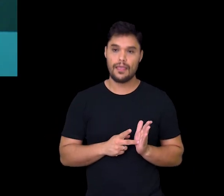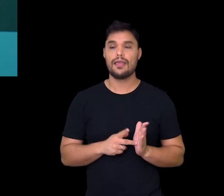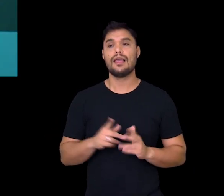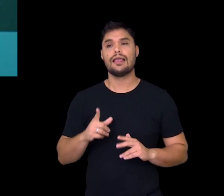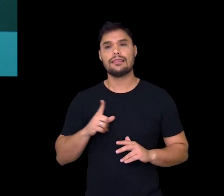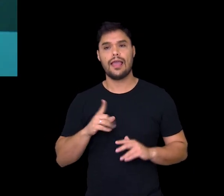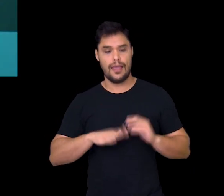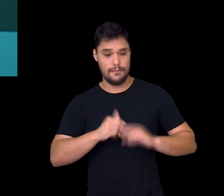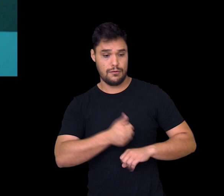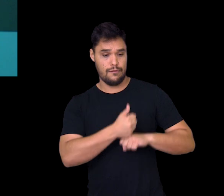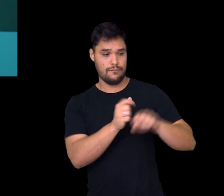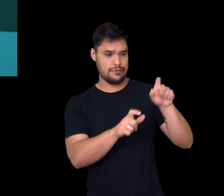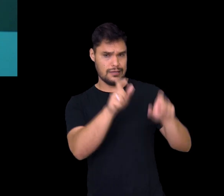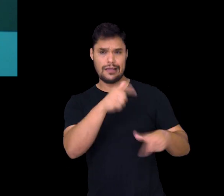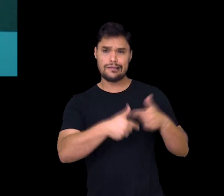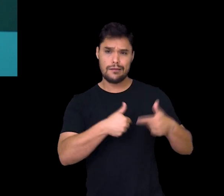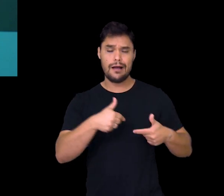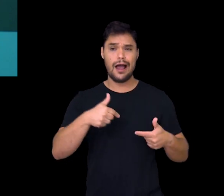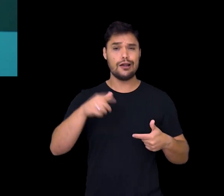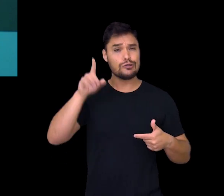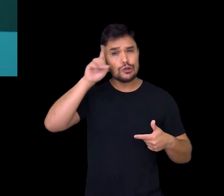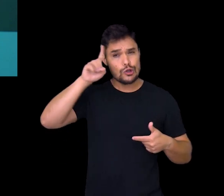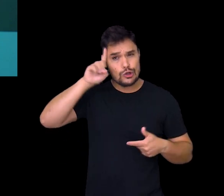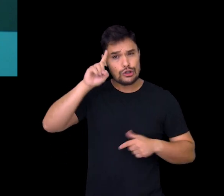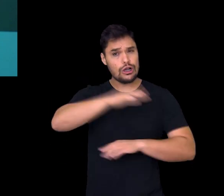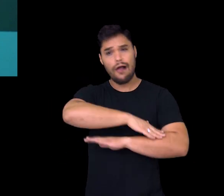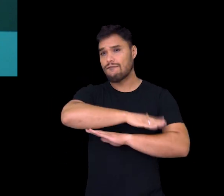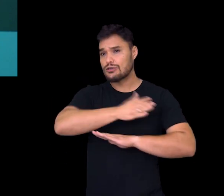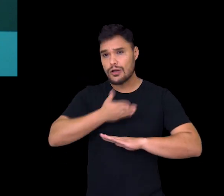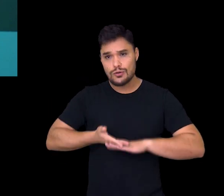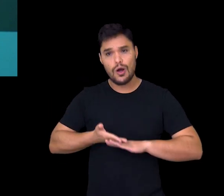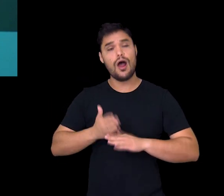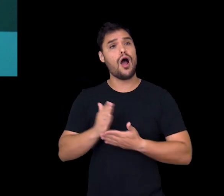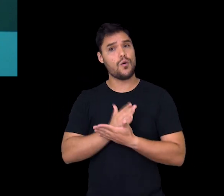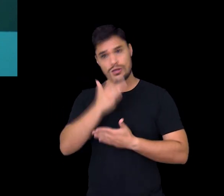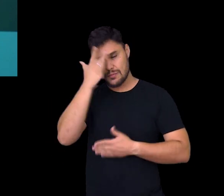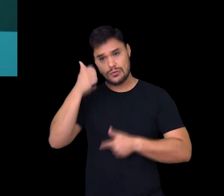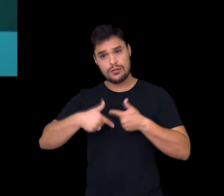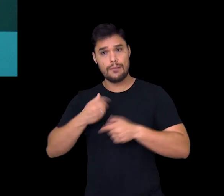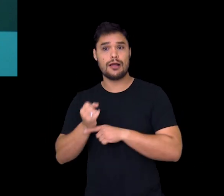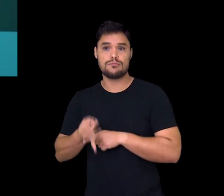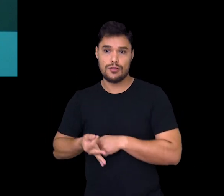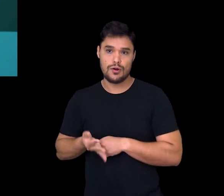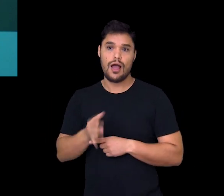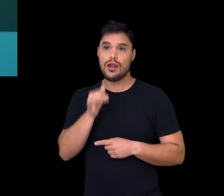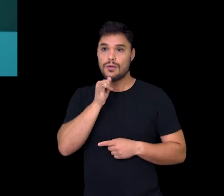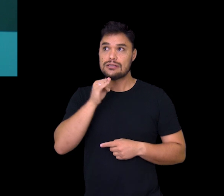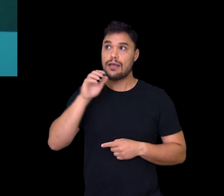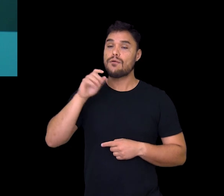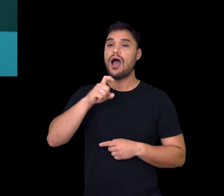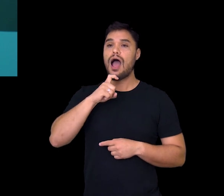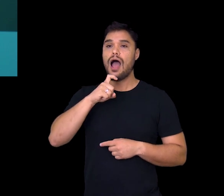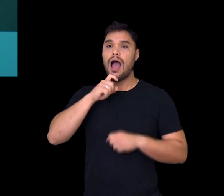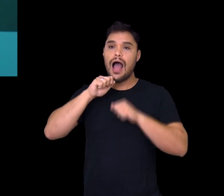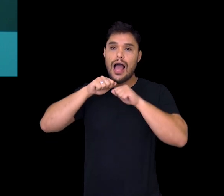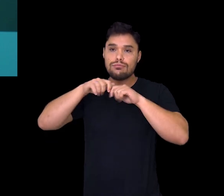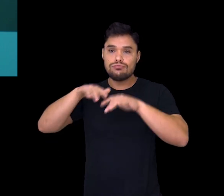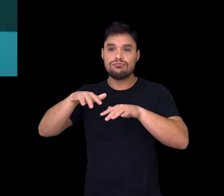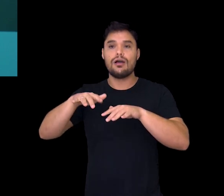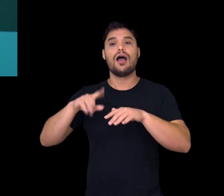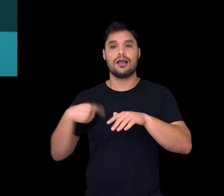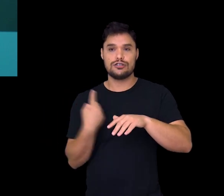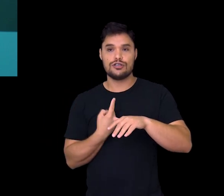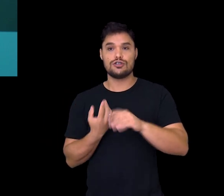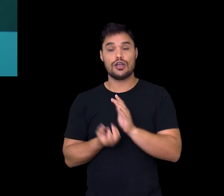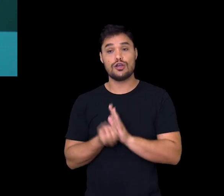trabalham 24 horas. A gente tem gente que vira à noite trabalhando. Por exemplo, ar-condicionado. Nós criamos a primeira central